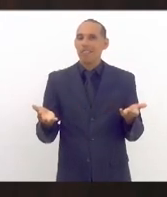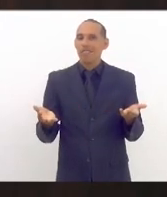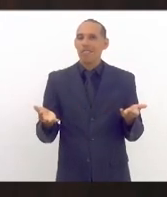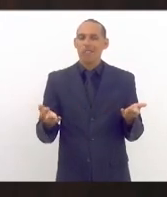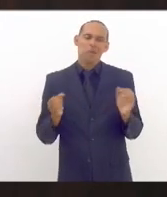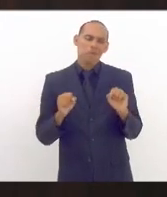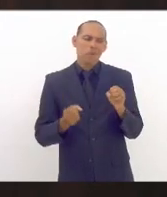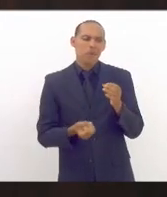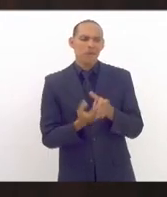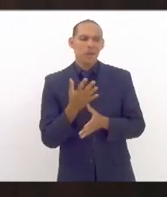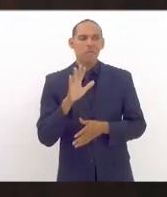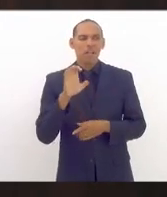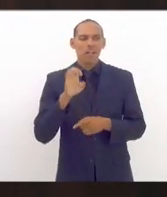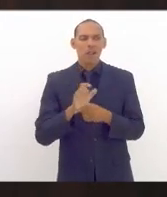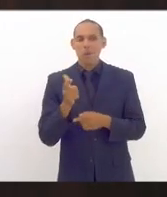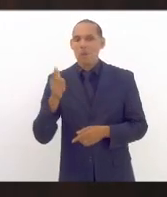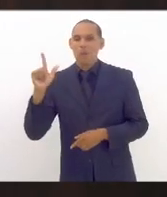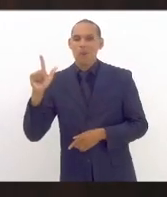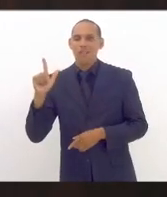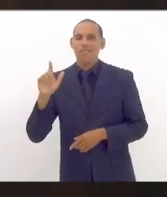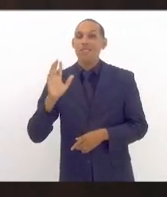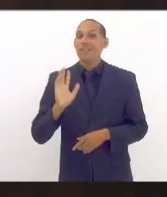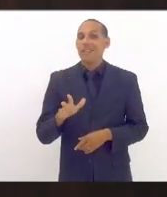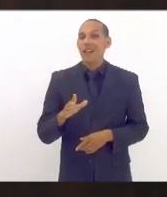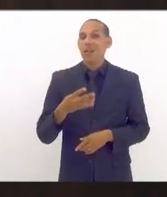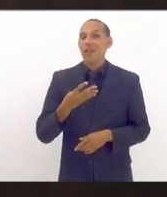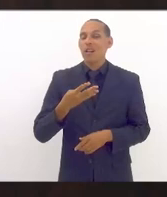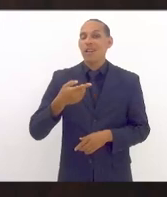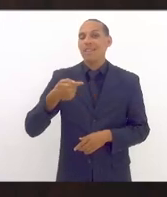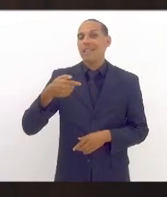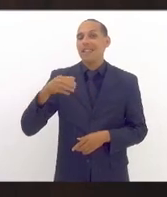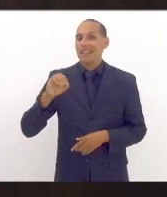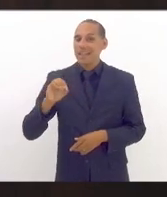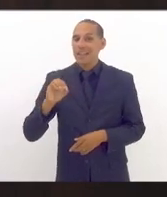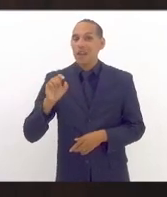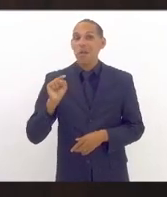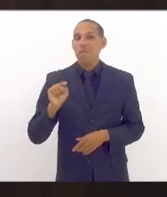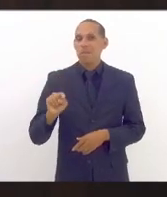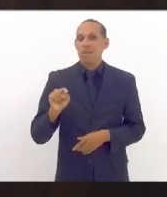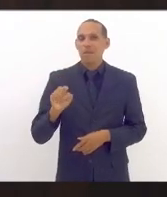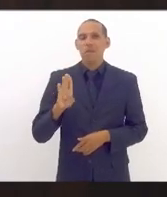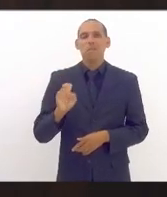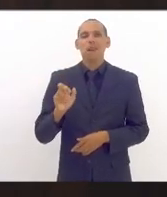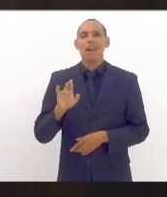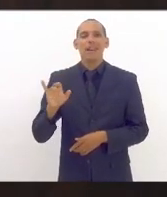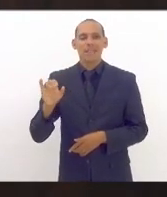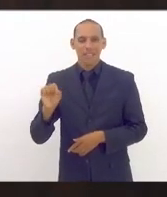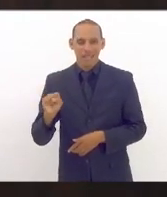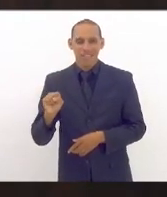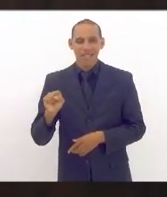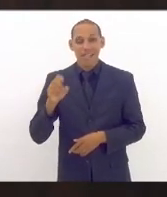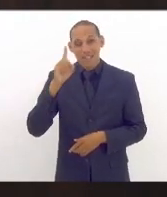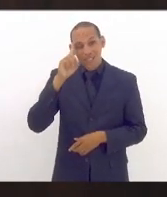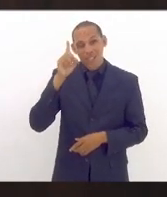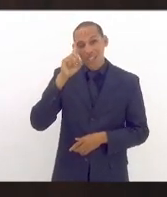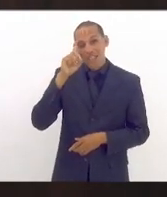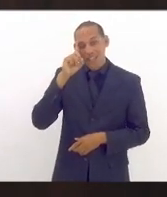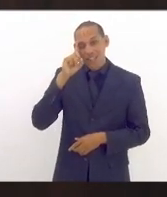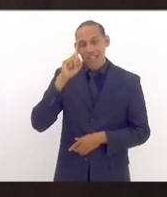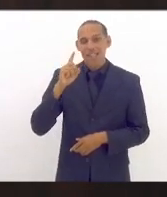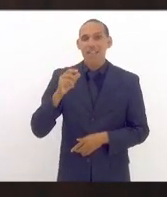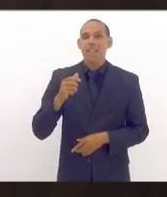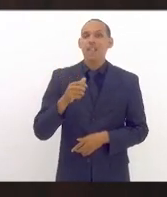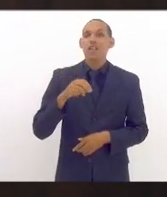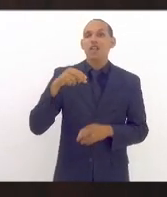só se for em outro estado já estava produzindo 470.000 Barris de dia porque foi em novembro de 19 o leilão